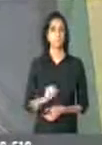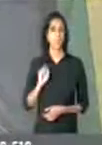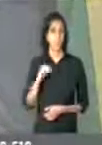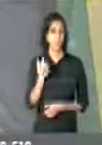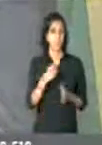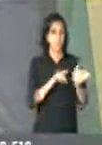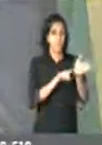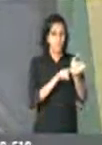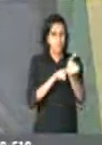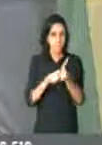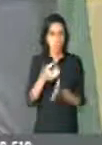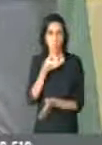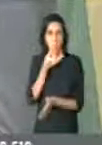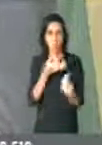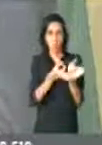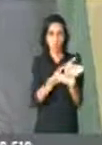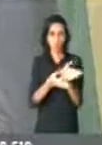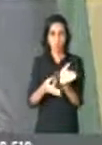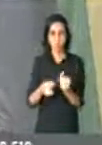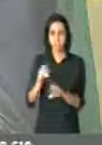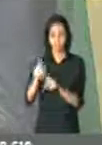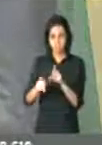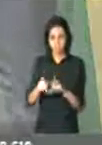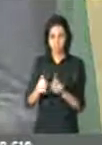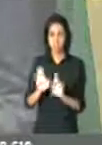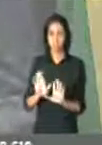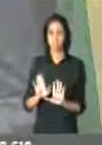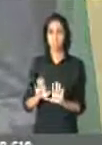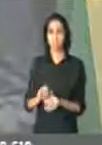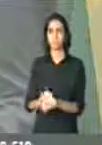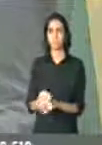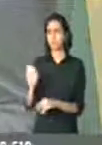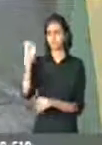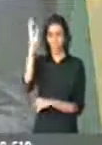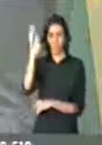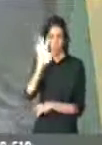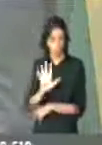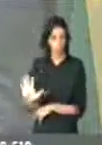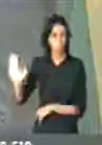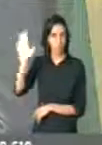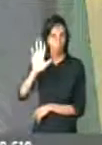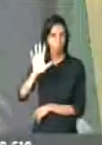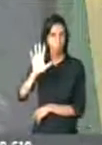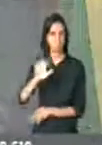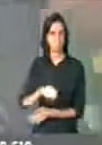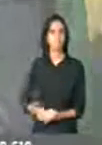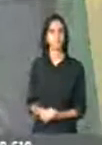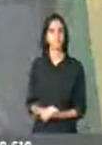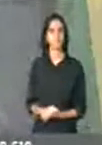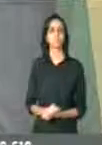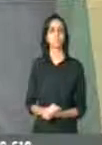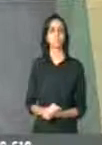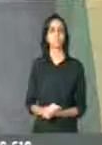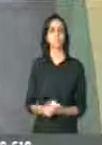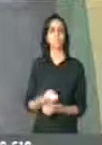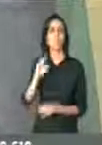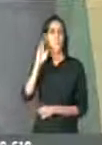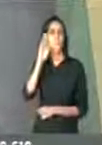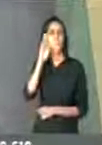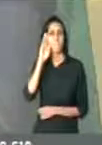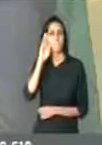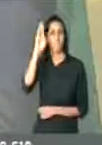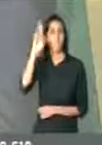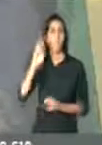opinião pública, não só no nosso Estado, em todo o Brasil, uma das principais críticas e um